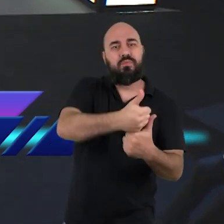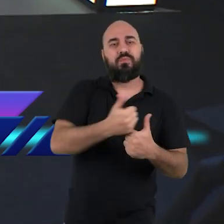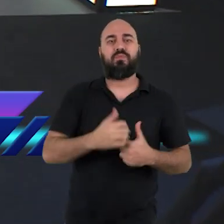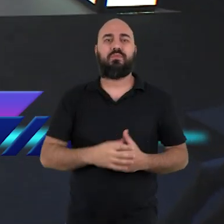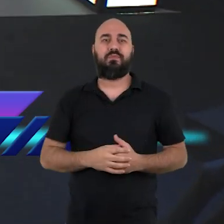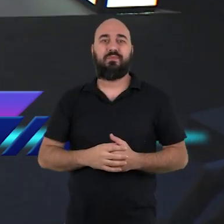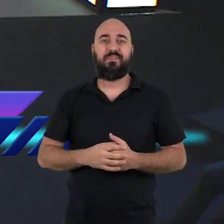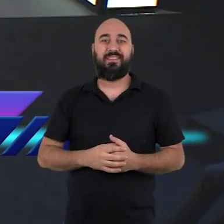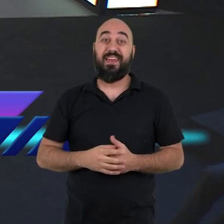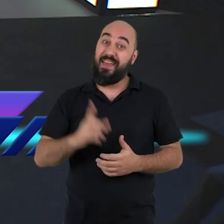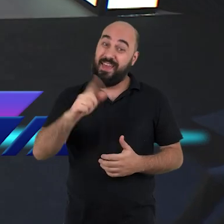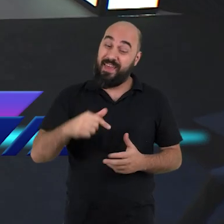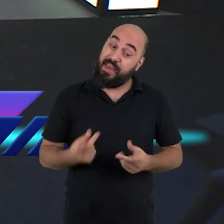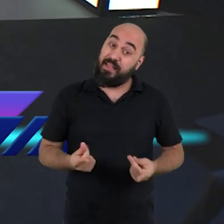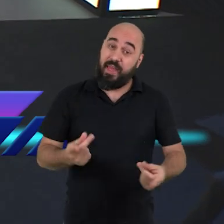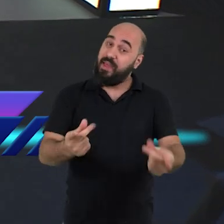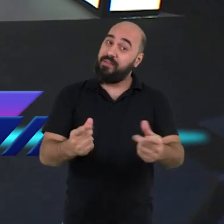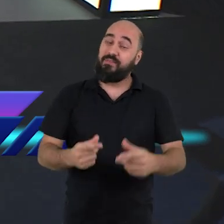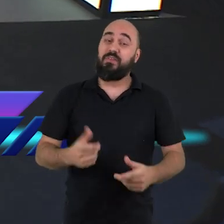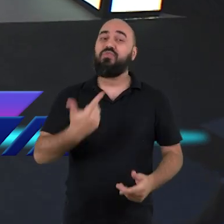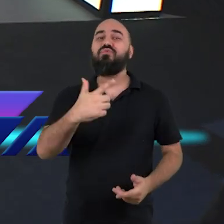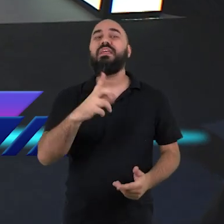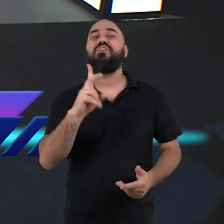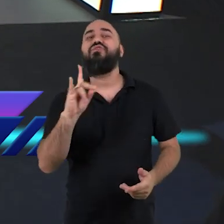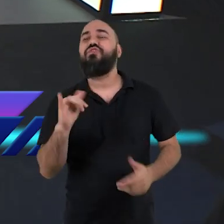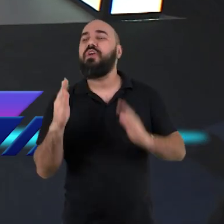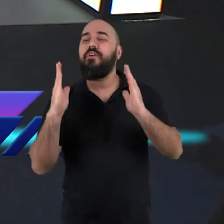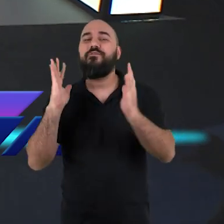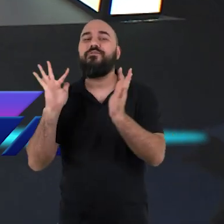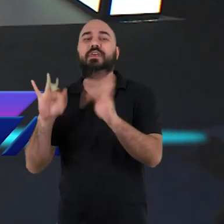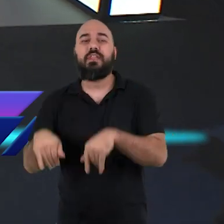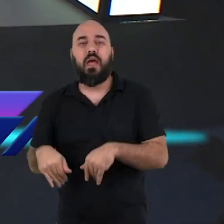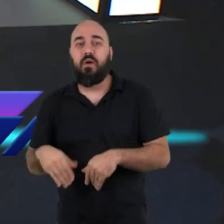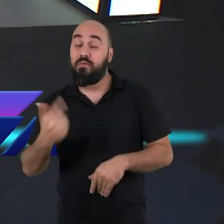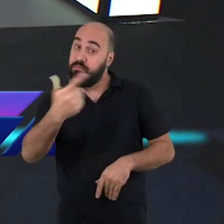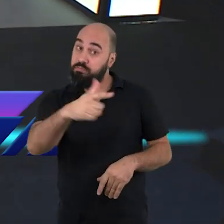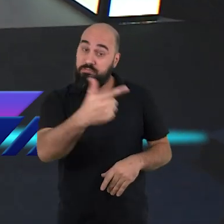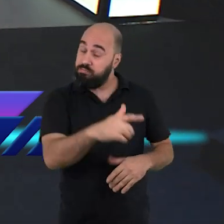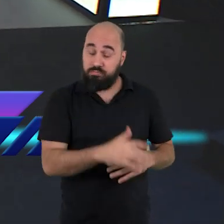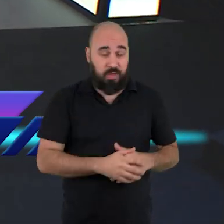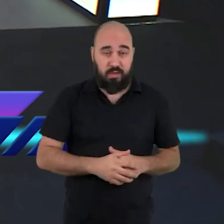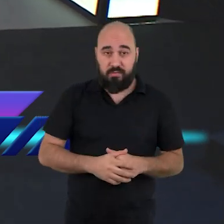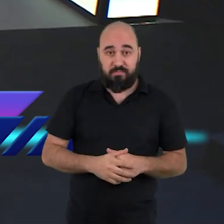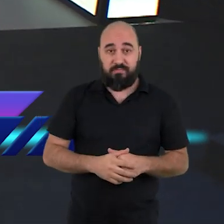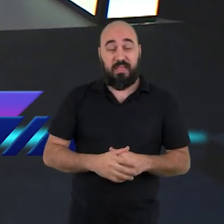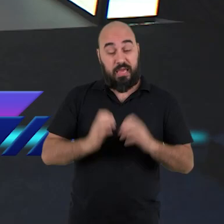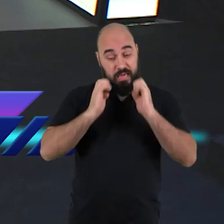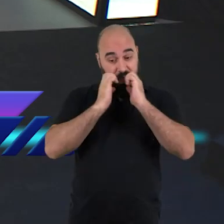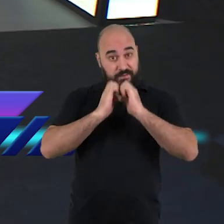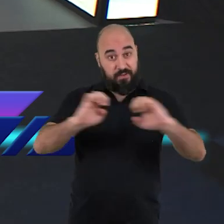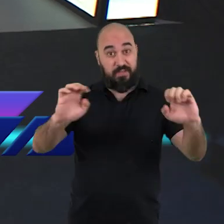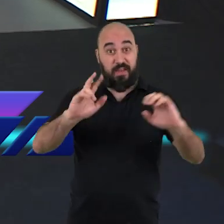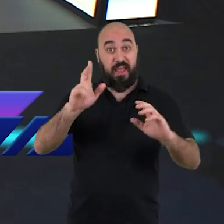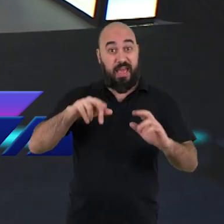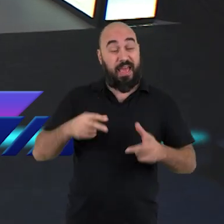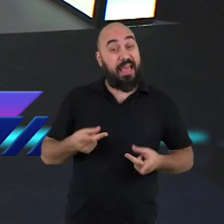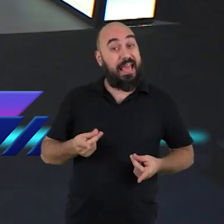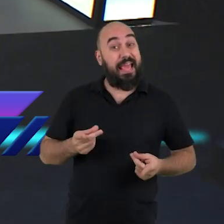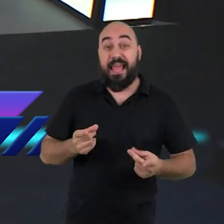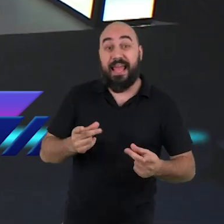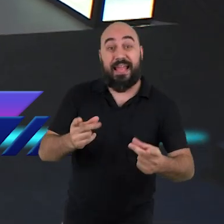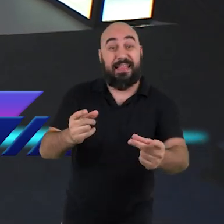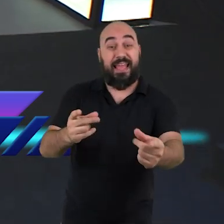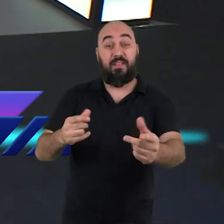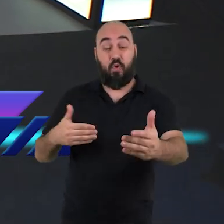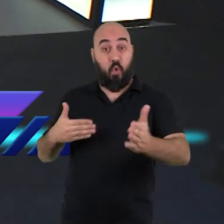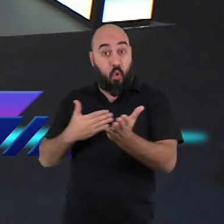eterno, porque ele não tem data de validade. Ele começou com Cristo Jesus e se estenderá por